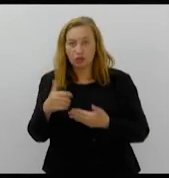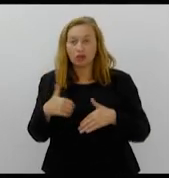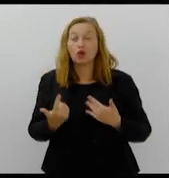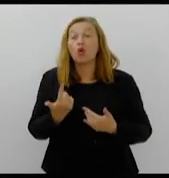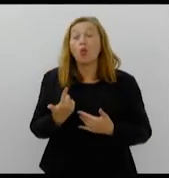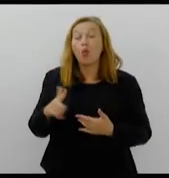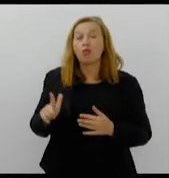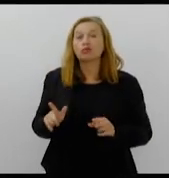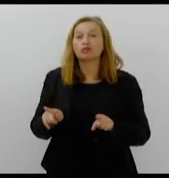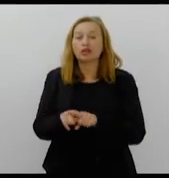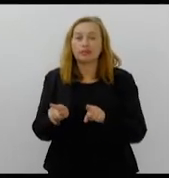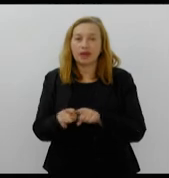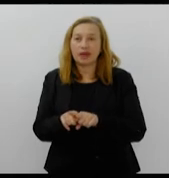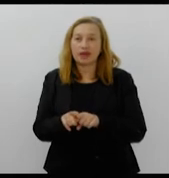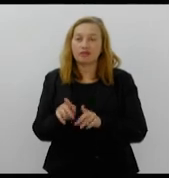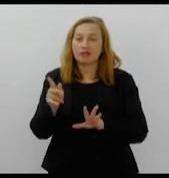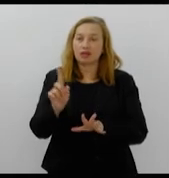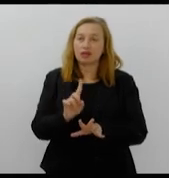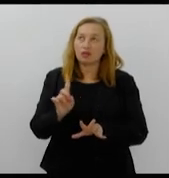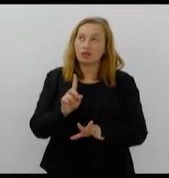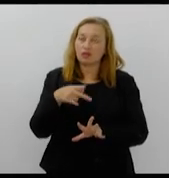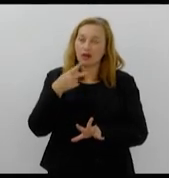Outro detalhe que não foi